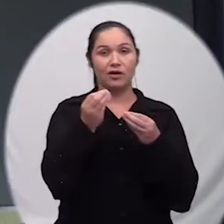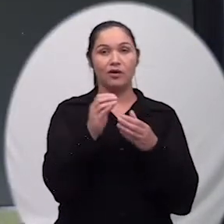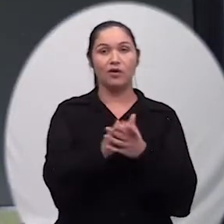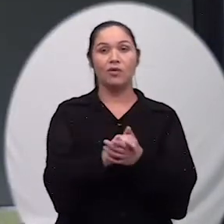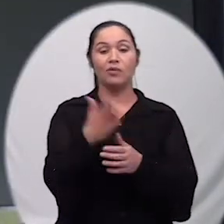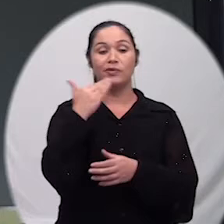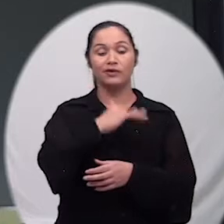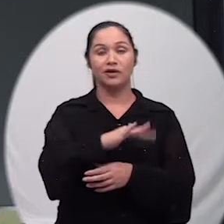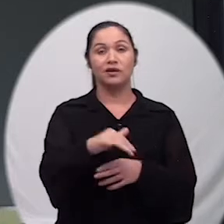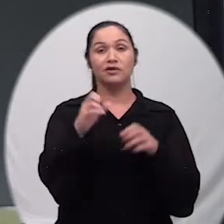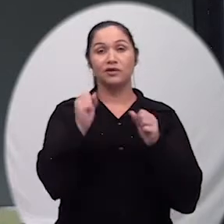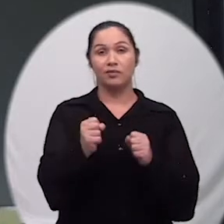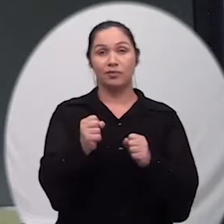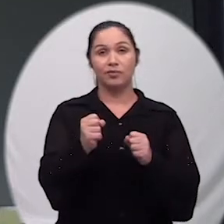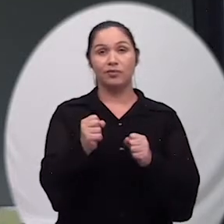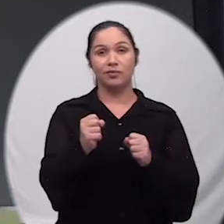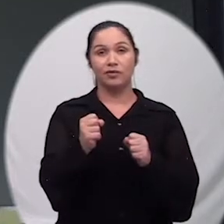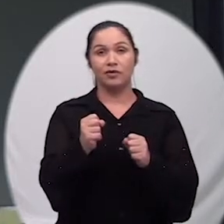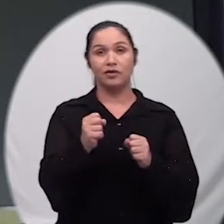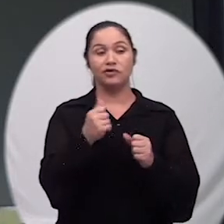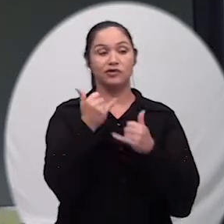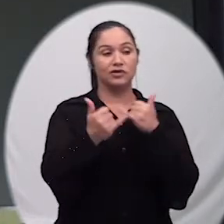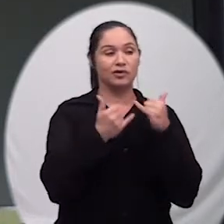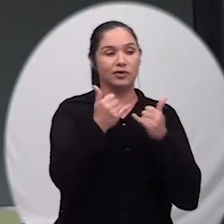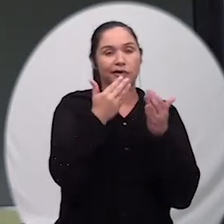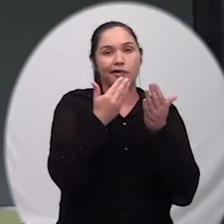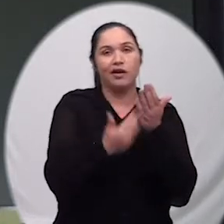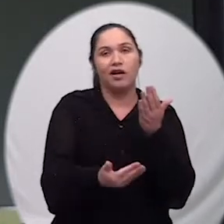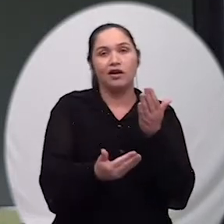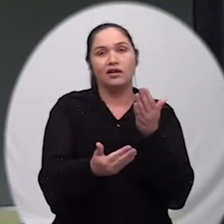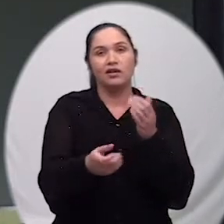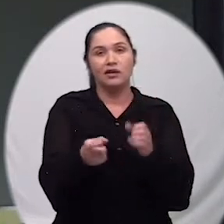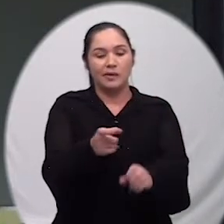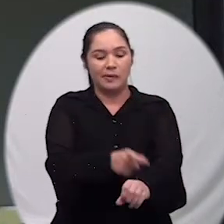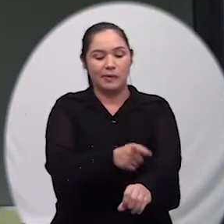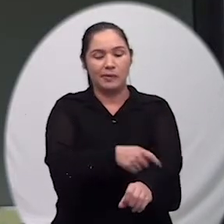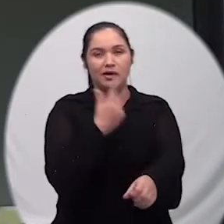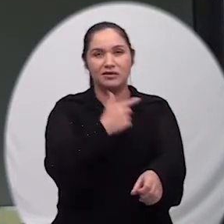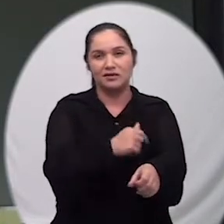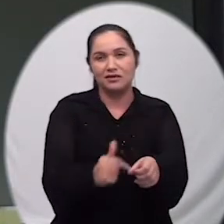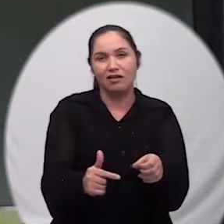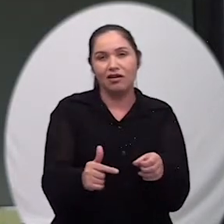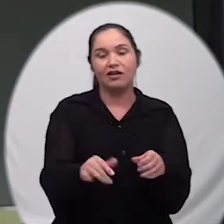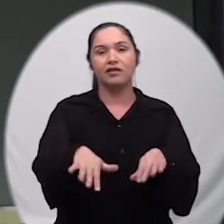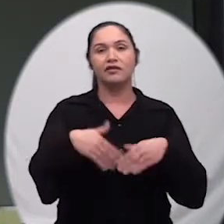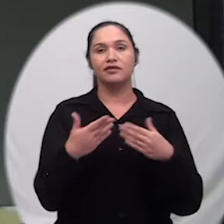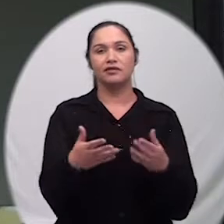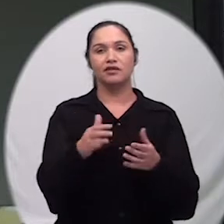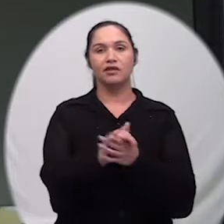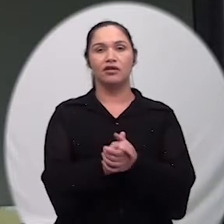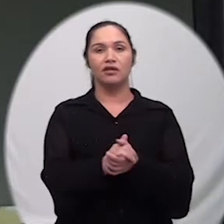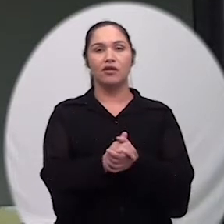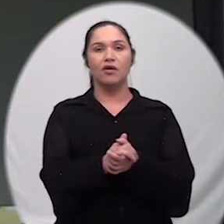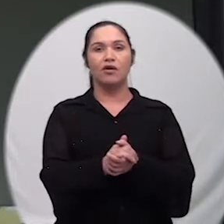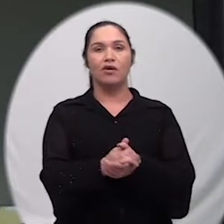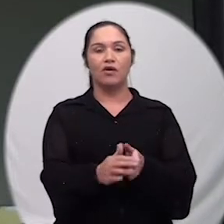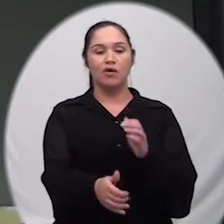brincam podem correndo o risco de se machucar efetivamente. O futebol que as crianças brincam lá bate nos